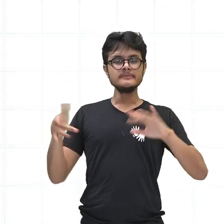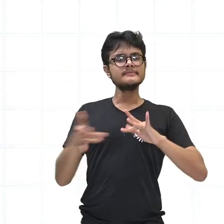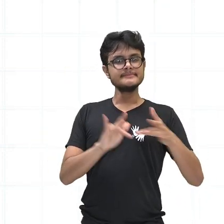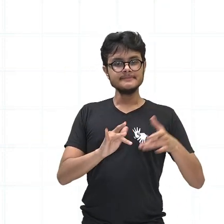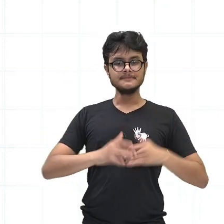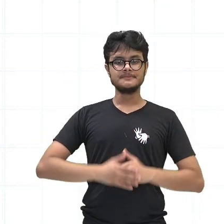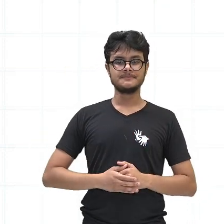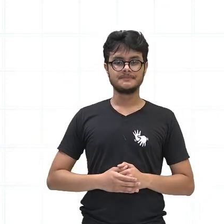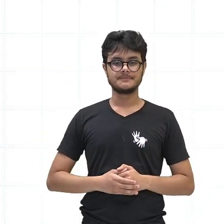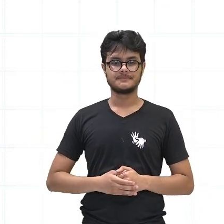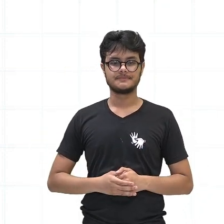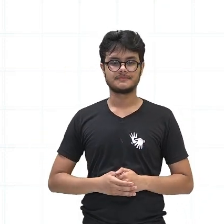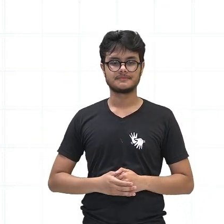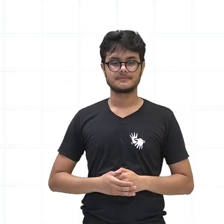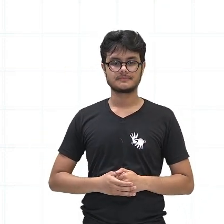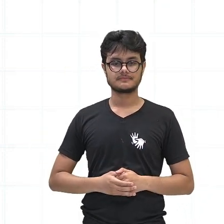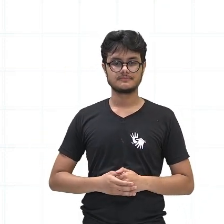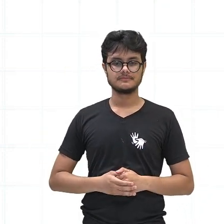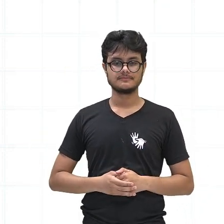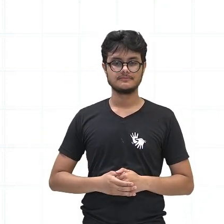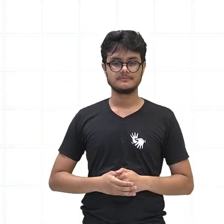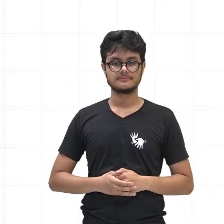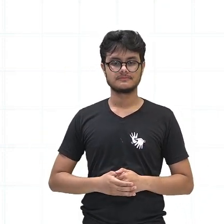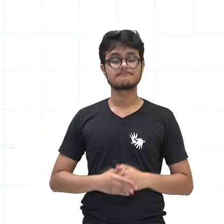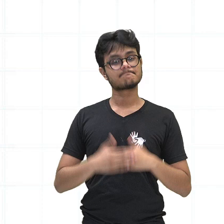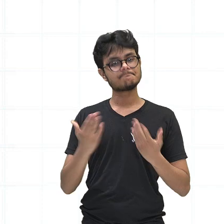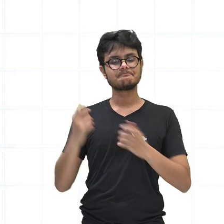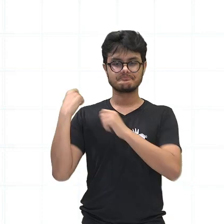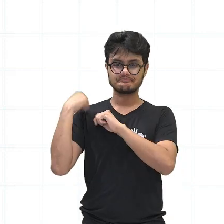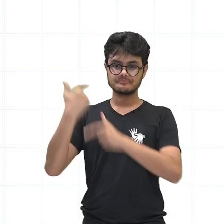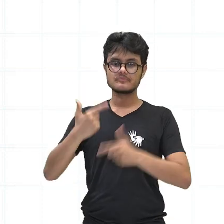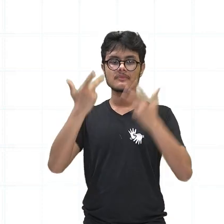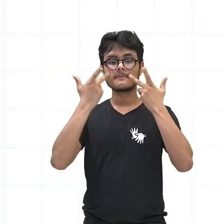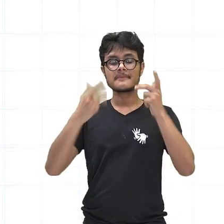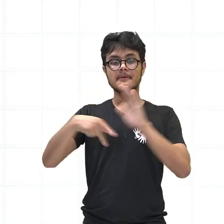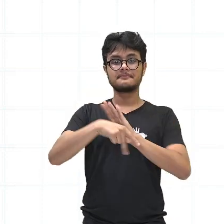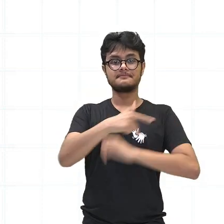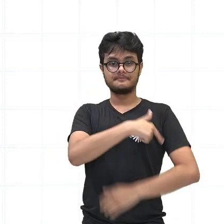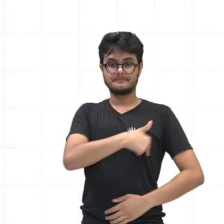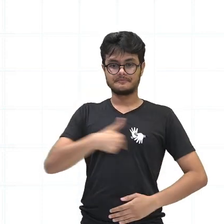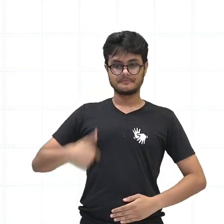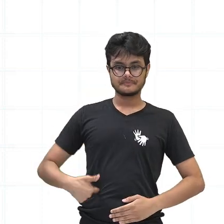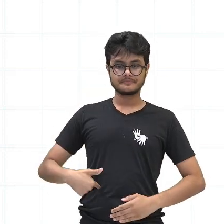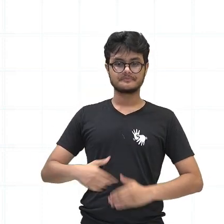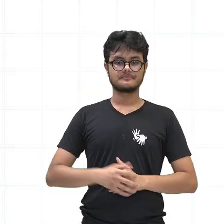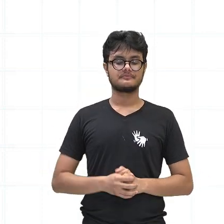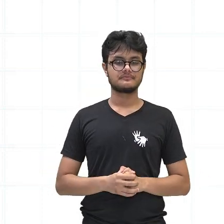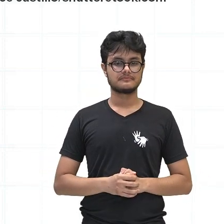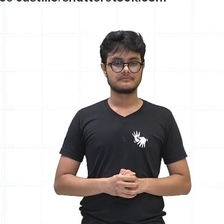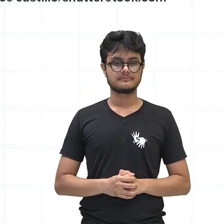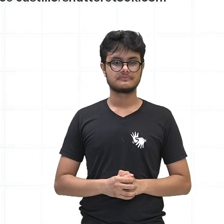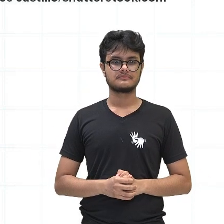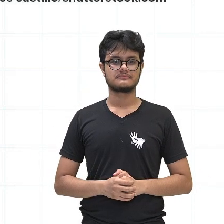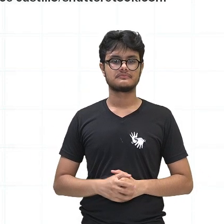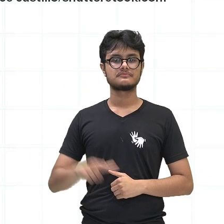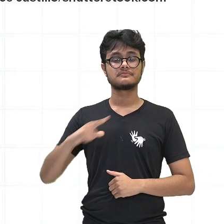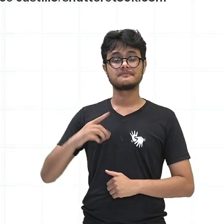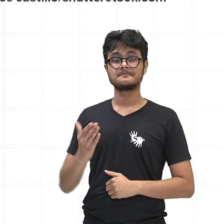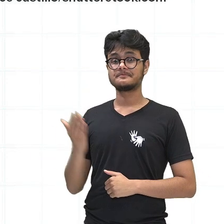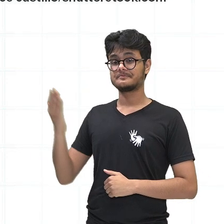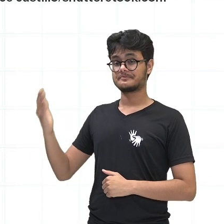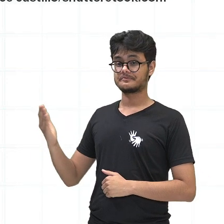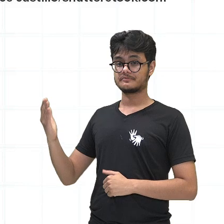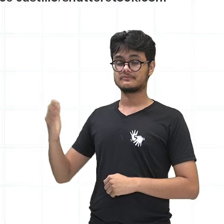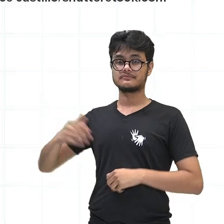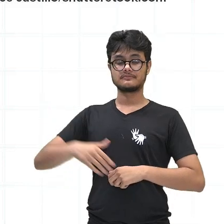que é uma parte integral do tradicional teatro chinês. Aí nós temos o folclórico